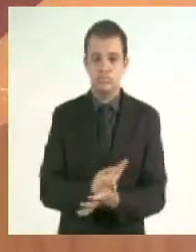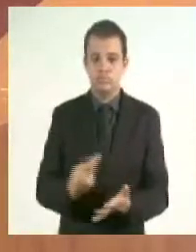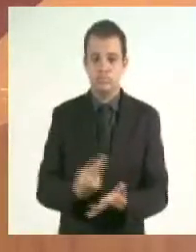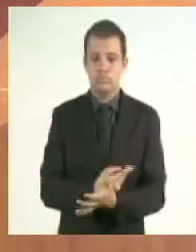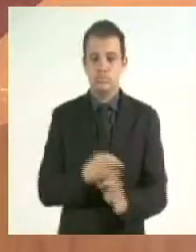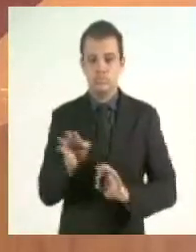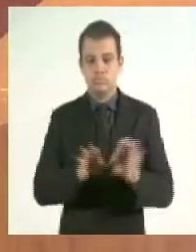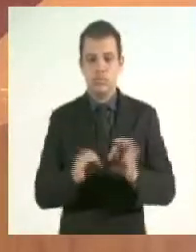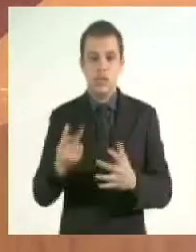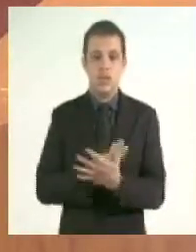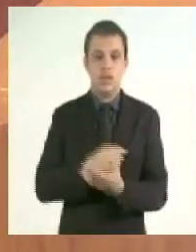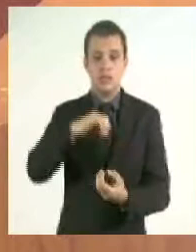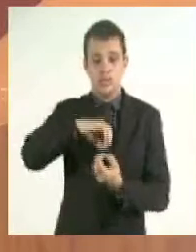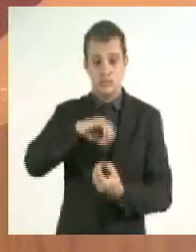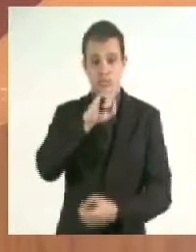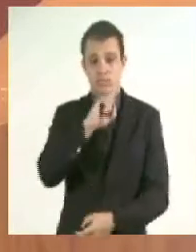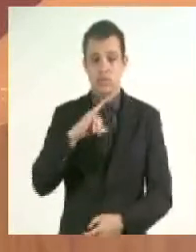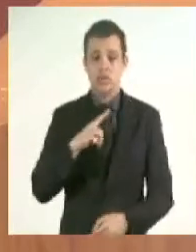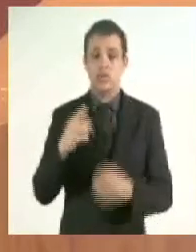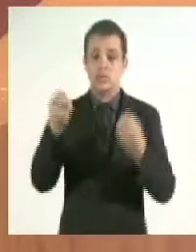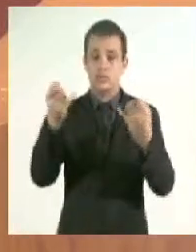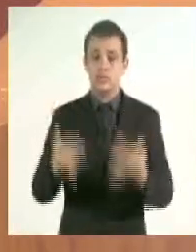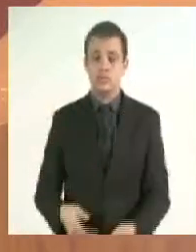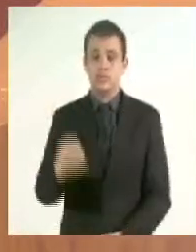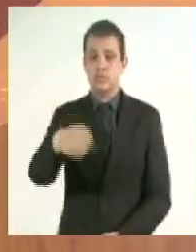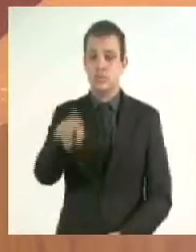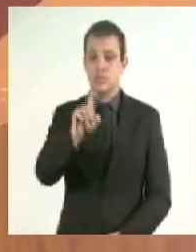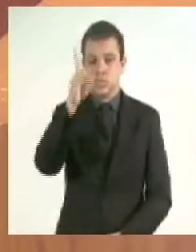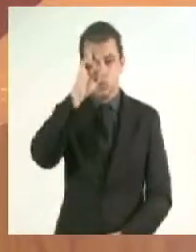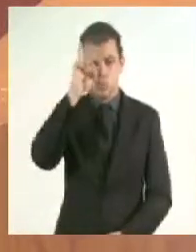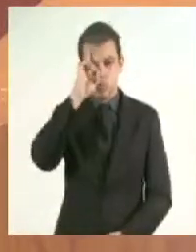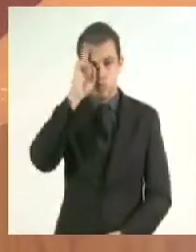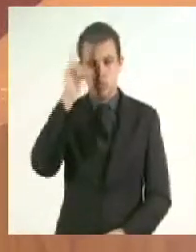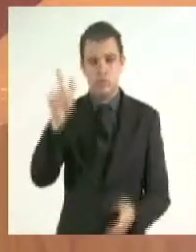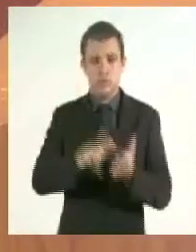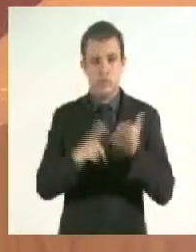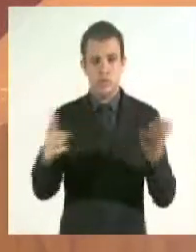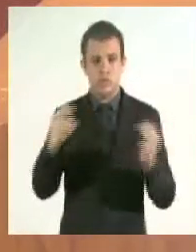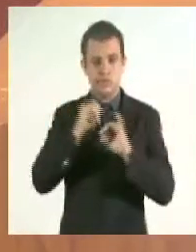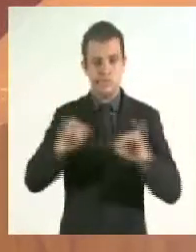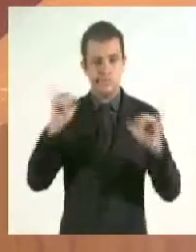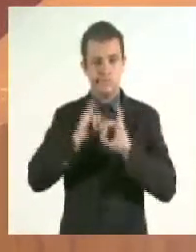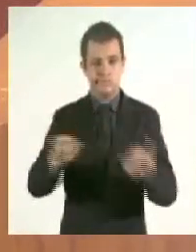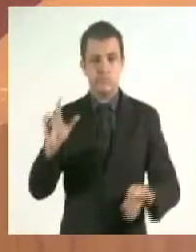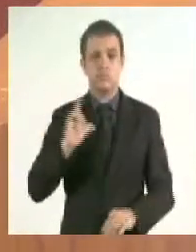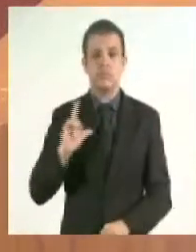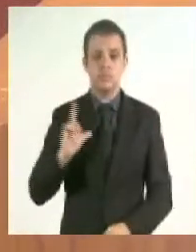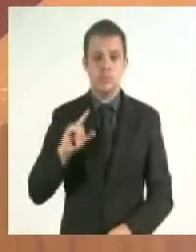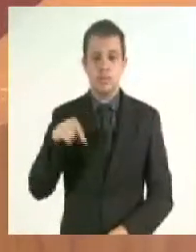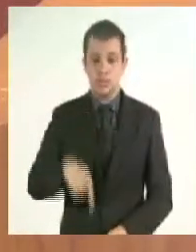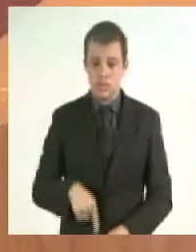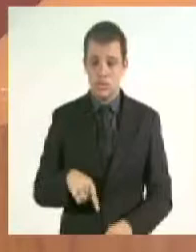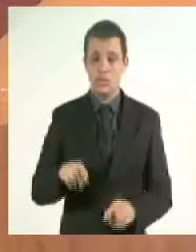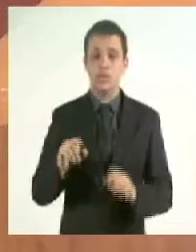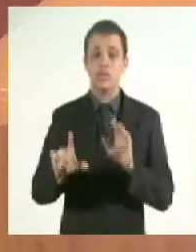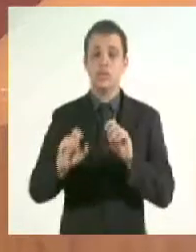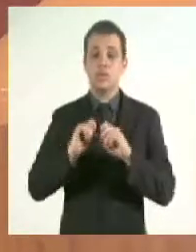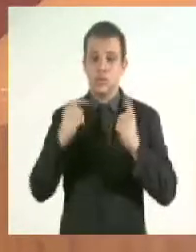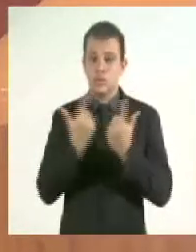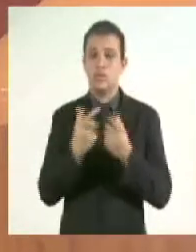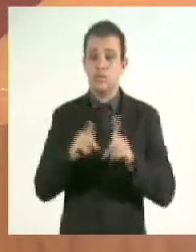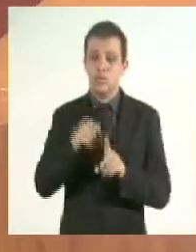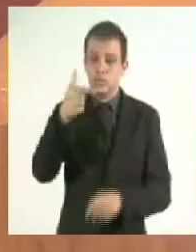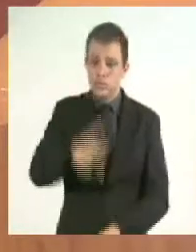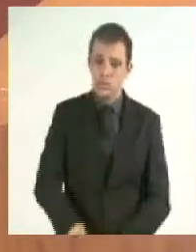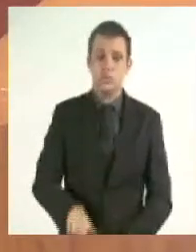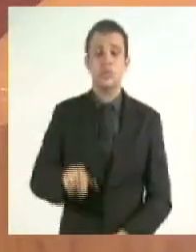Detran, que eu não preciso mais falar, e todo dia na imprensa, todo dia aqui nesta casa, tem novas denúncias a respeito desse